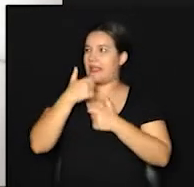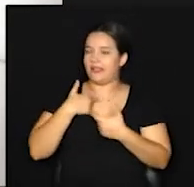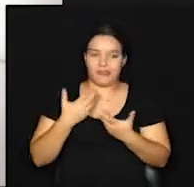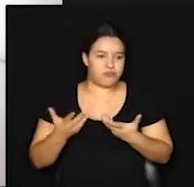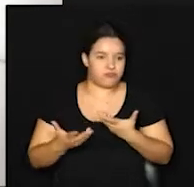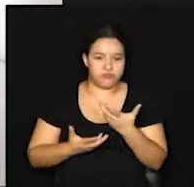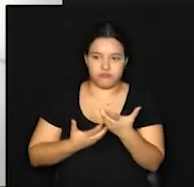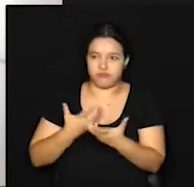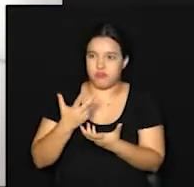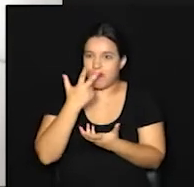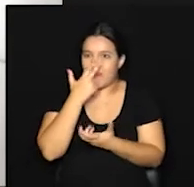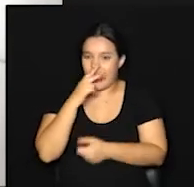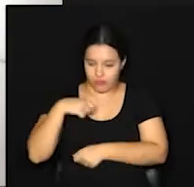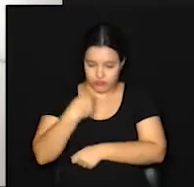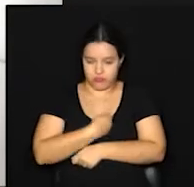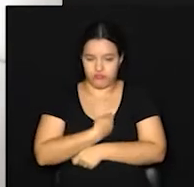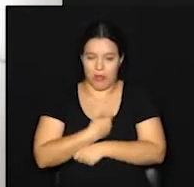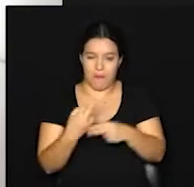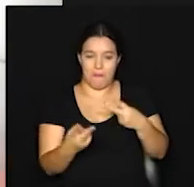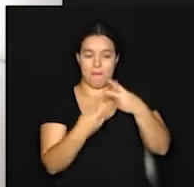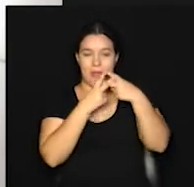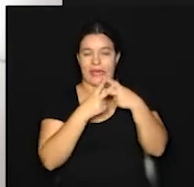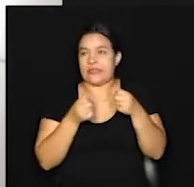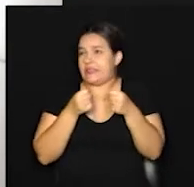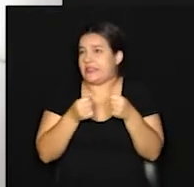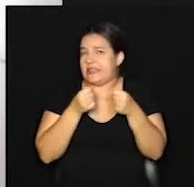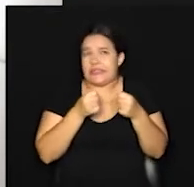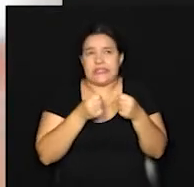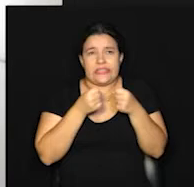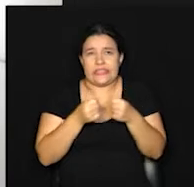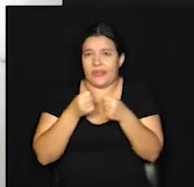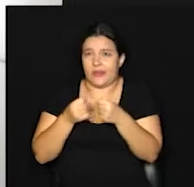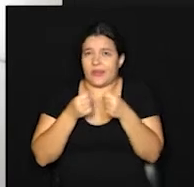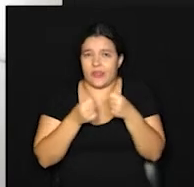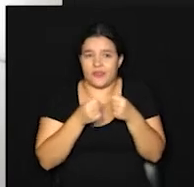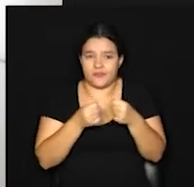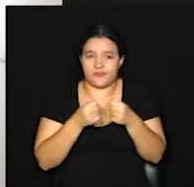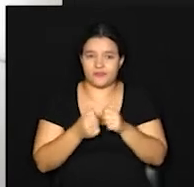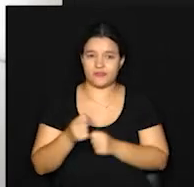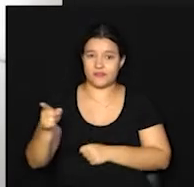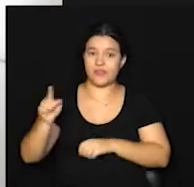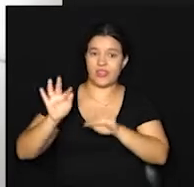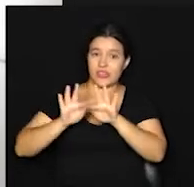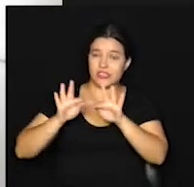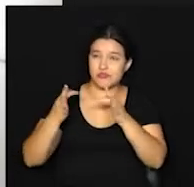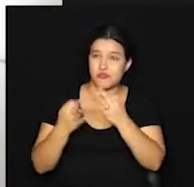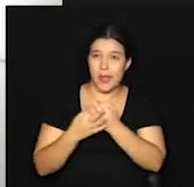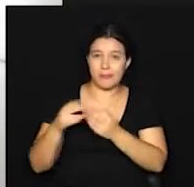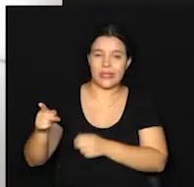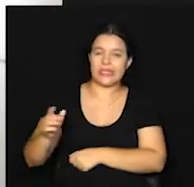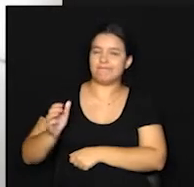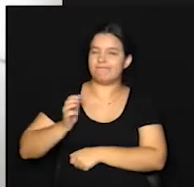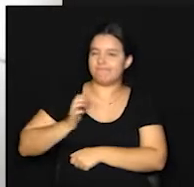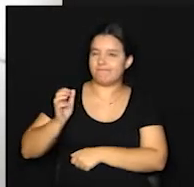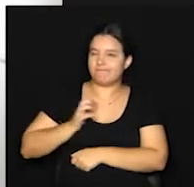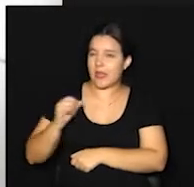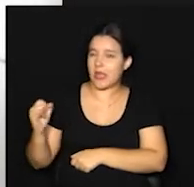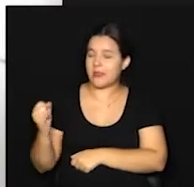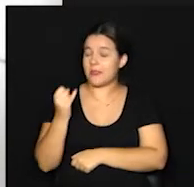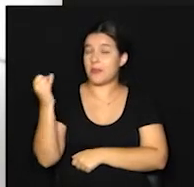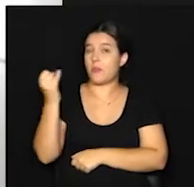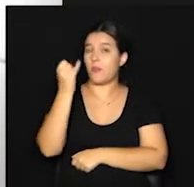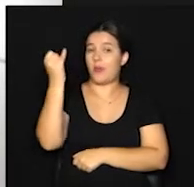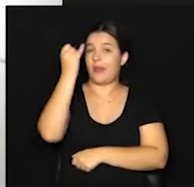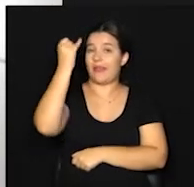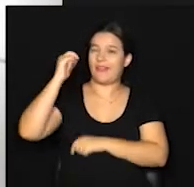presa numa gaiola, que no meu caso, né, pelo fato dele ser de uma família bem de vida e de uma